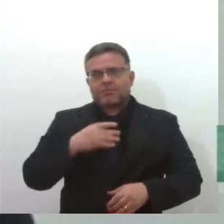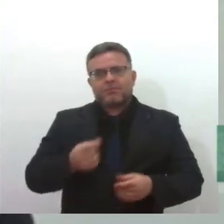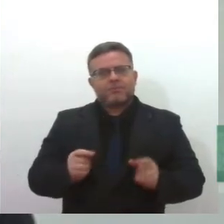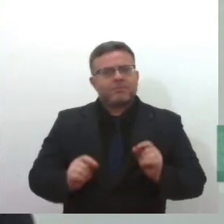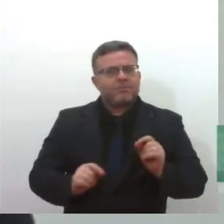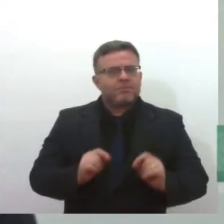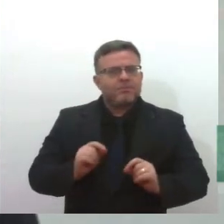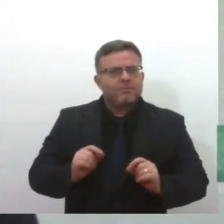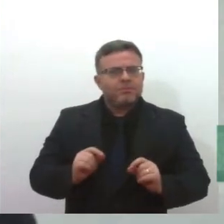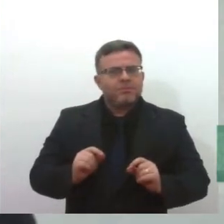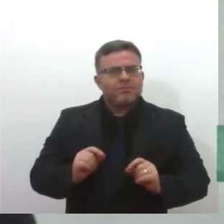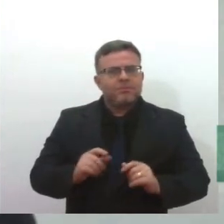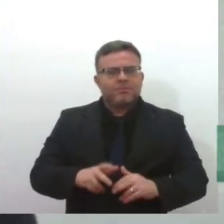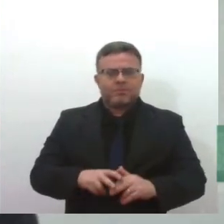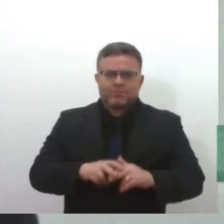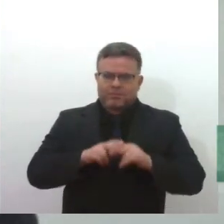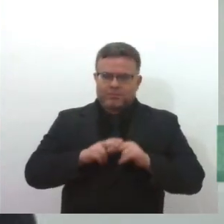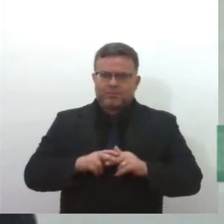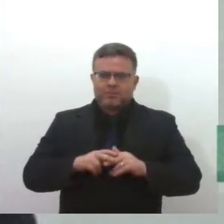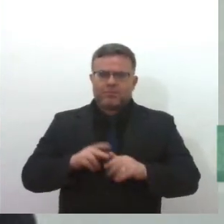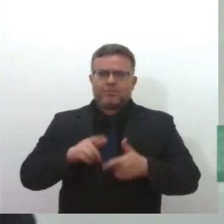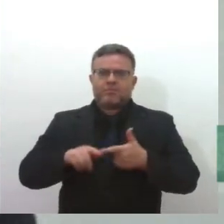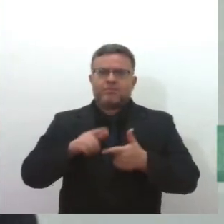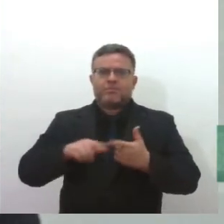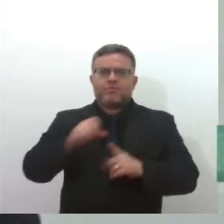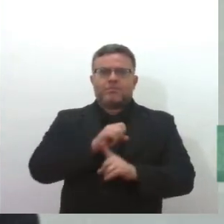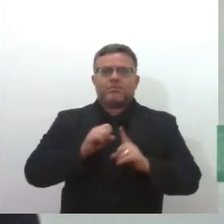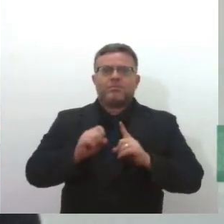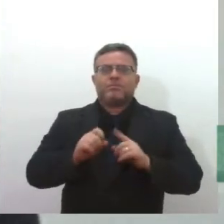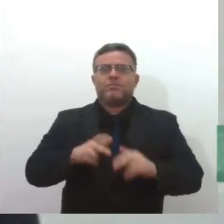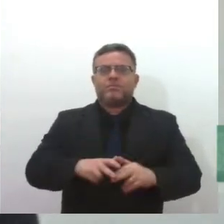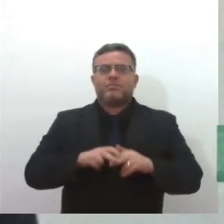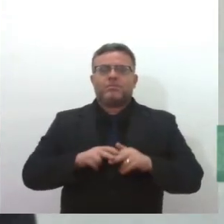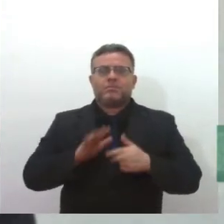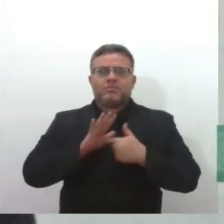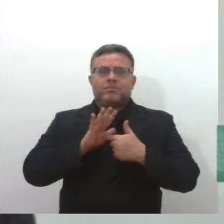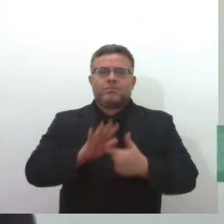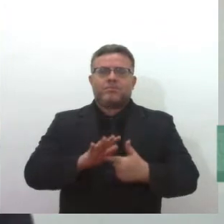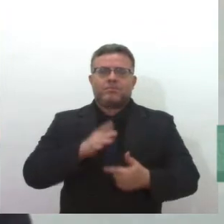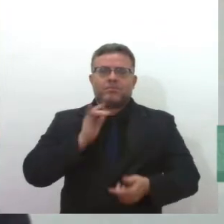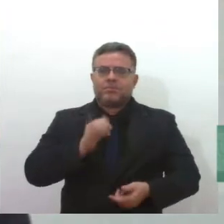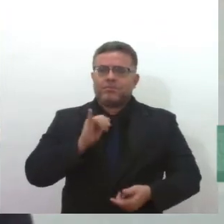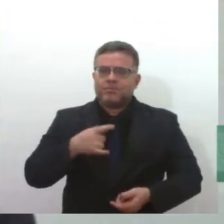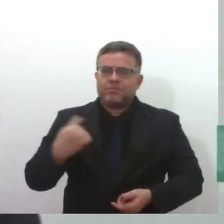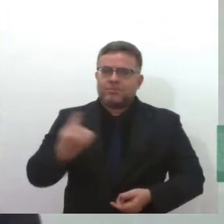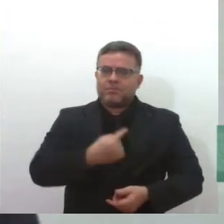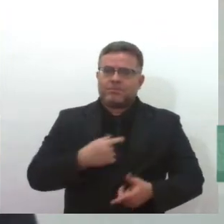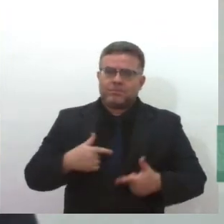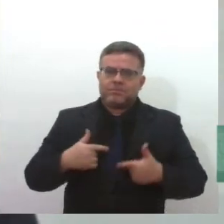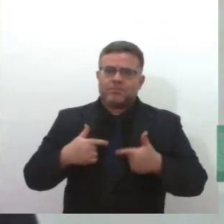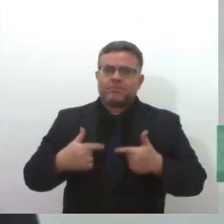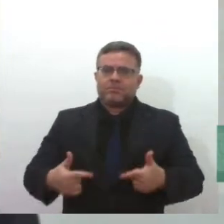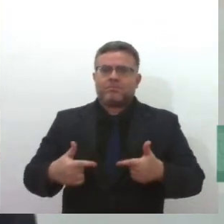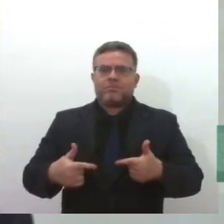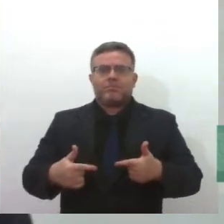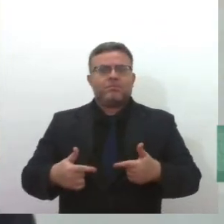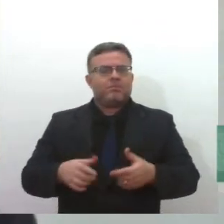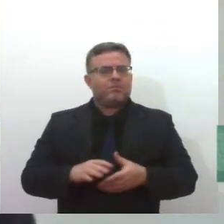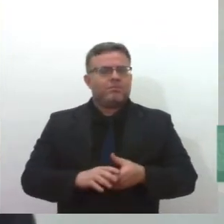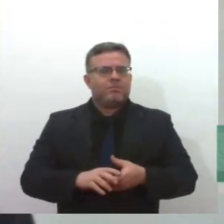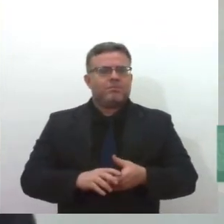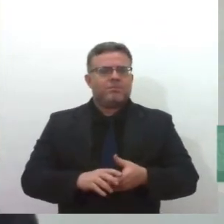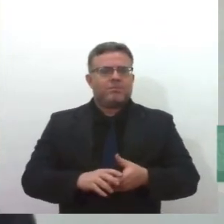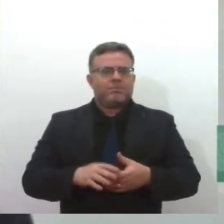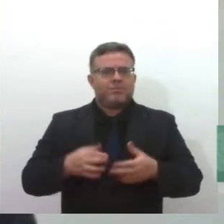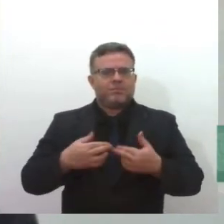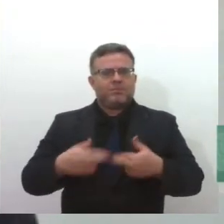esse caráter social, e por isso que eu digo que nós precisamos fazer outras alterações legislativas para